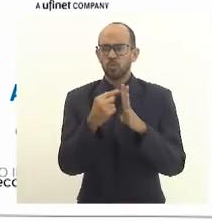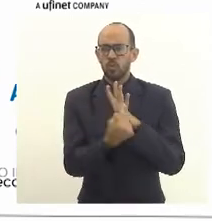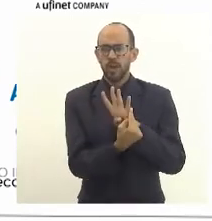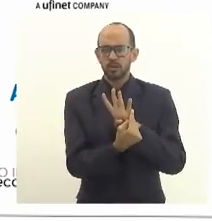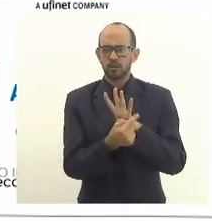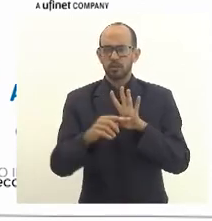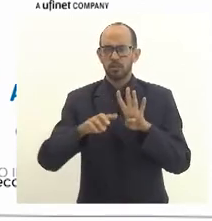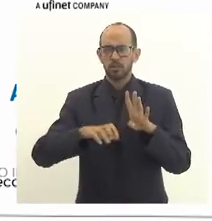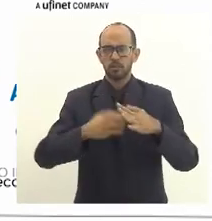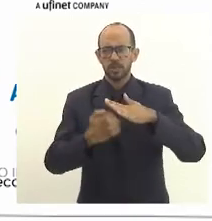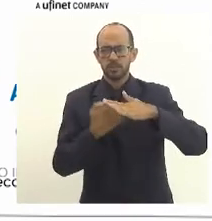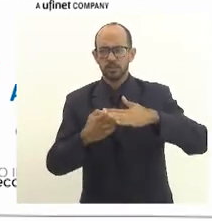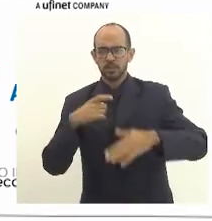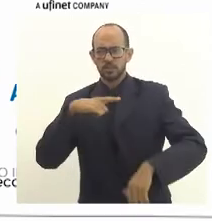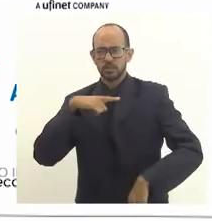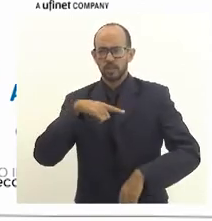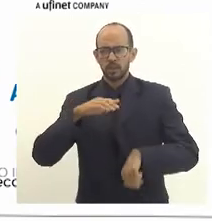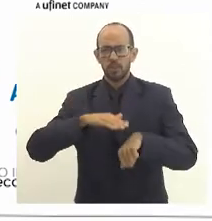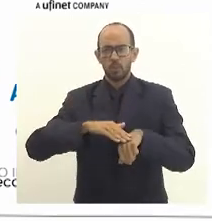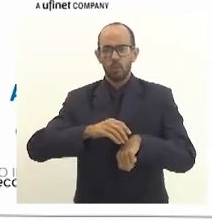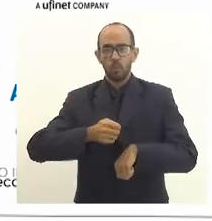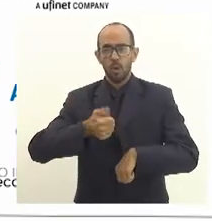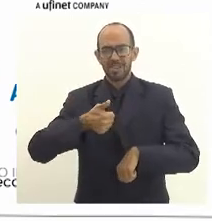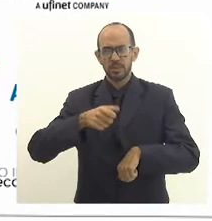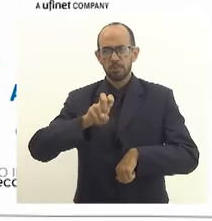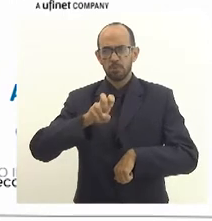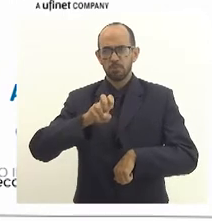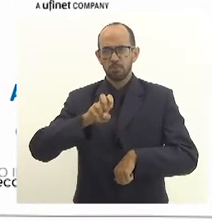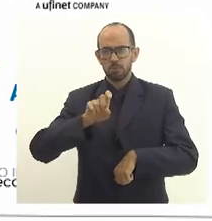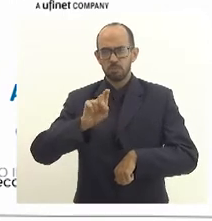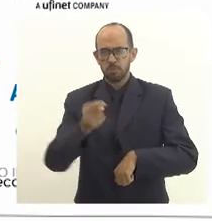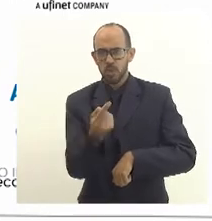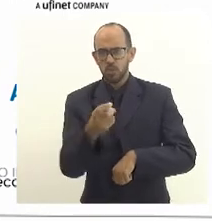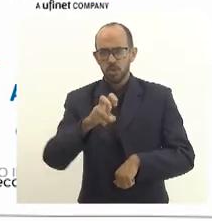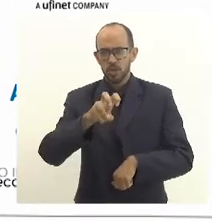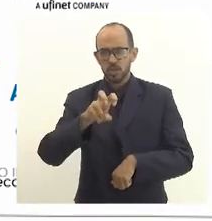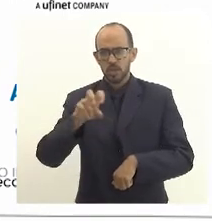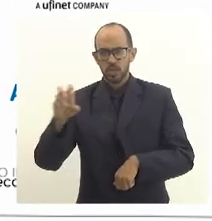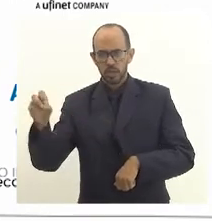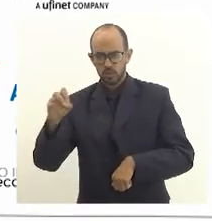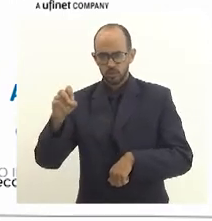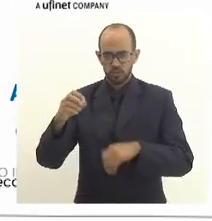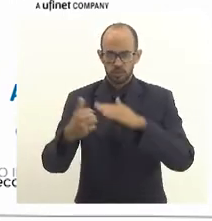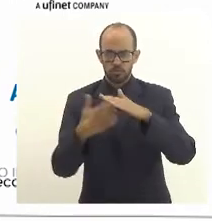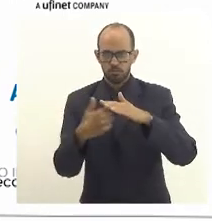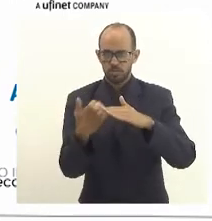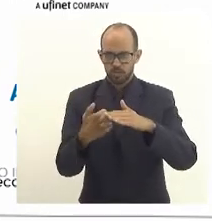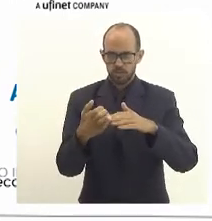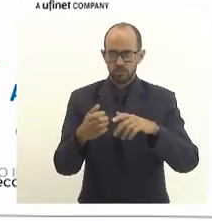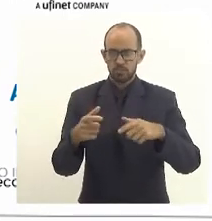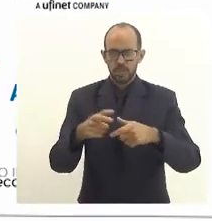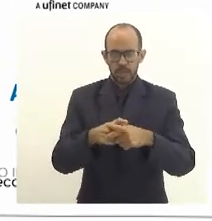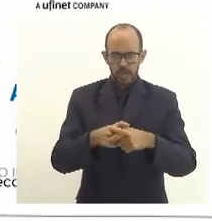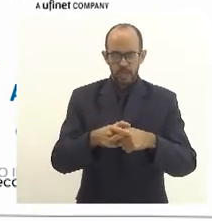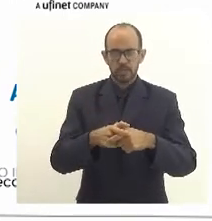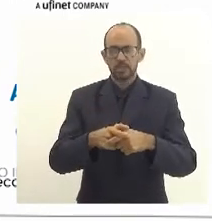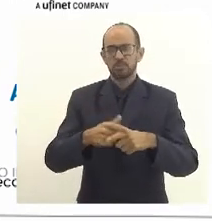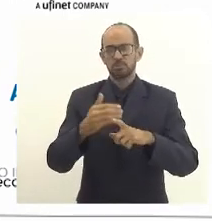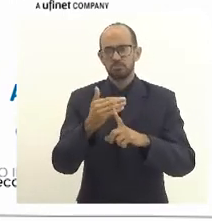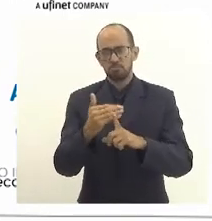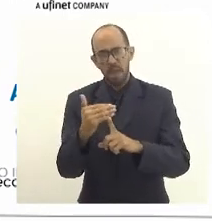atua, tem quase 1.500 contratos vigentes de empresas pequenas, médias e grandes, né? A gente conhece